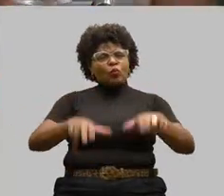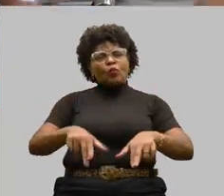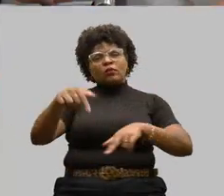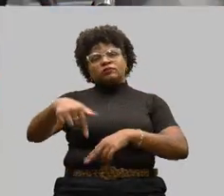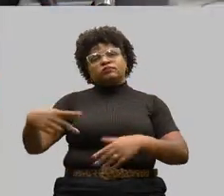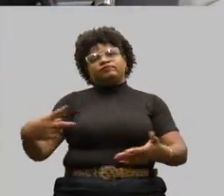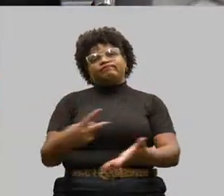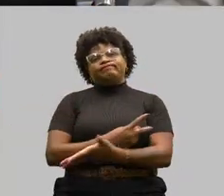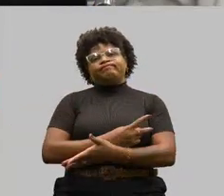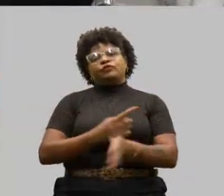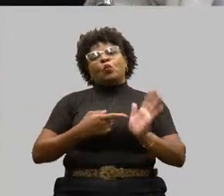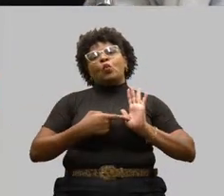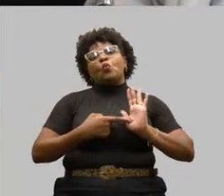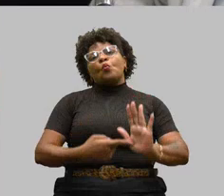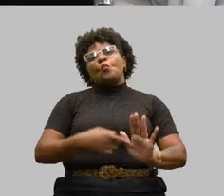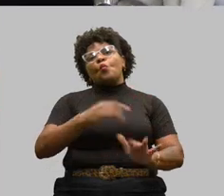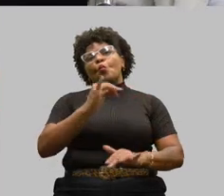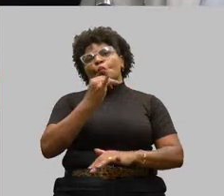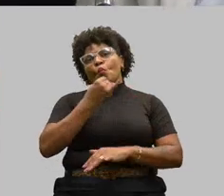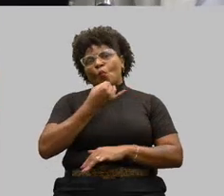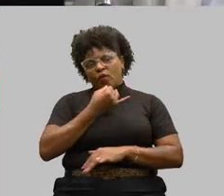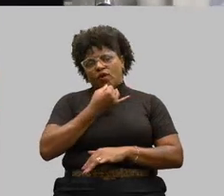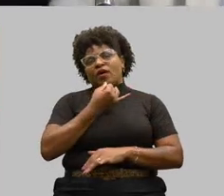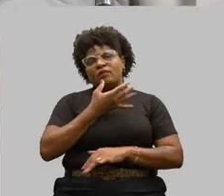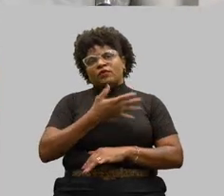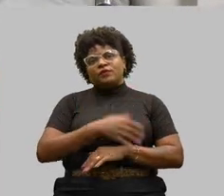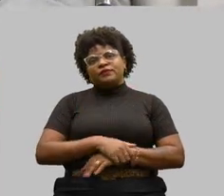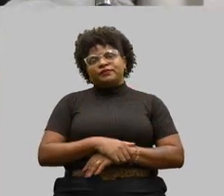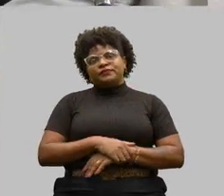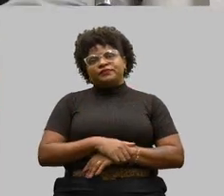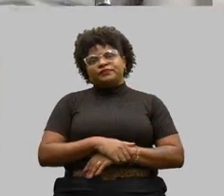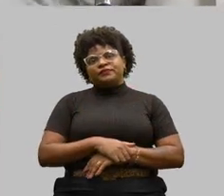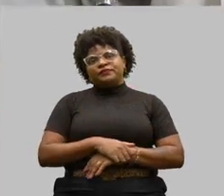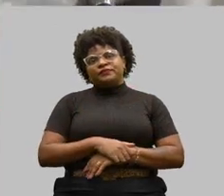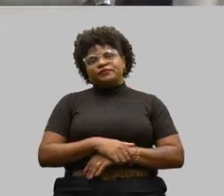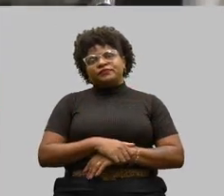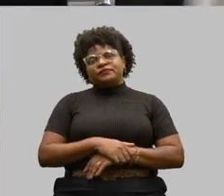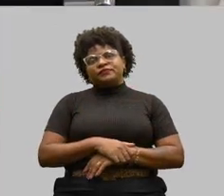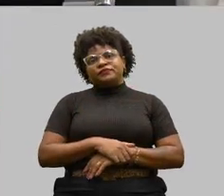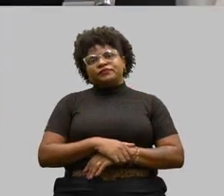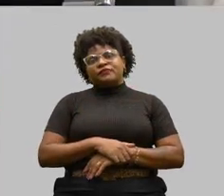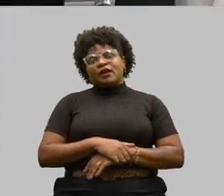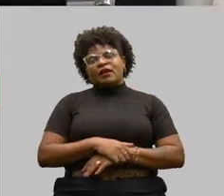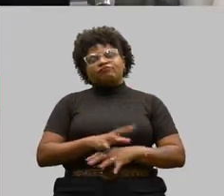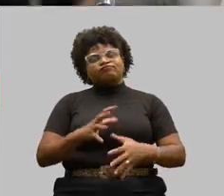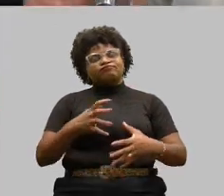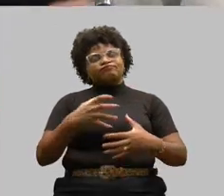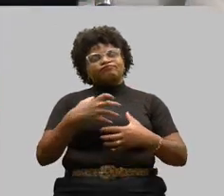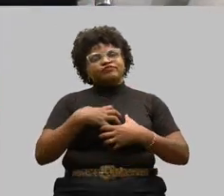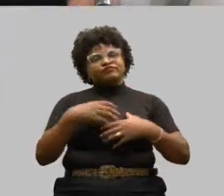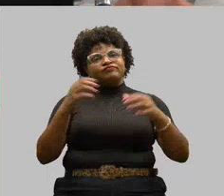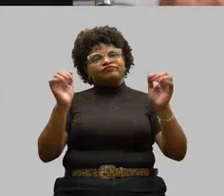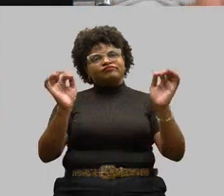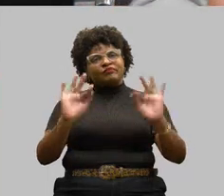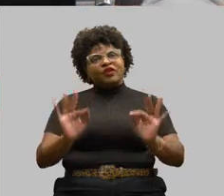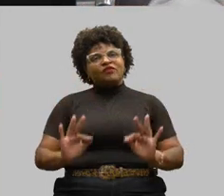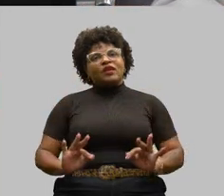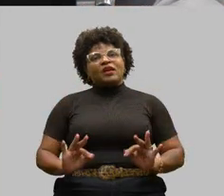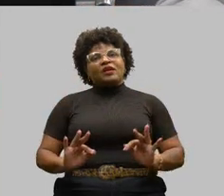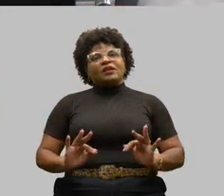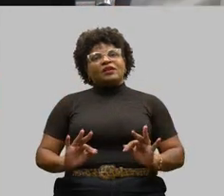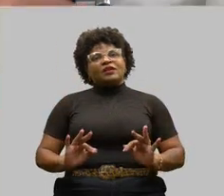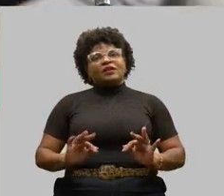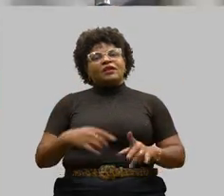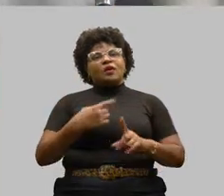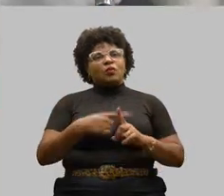exemplos à mostra e poder atuar em rede né eu fico muito feliz o desembargador Luis Arthur